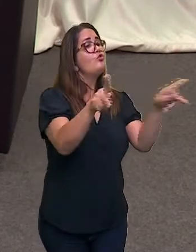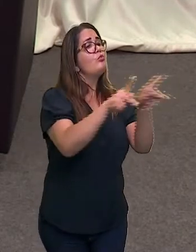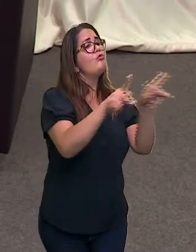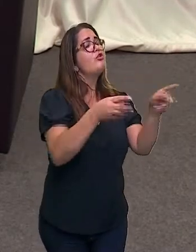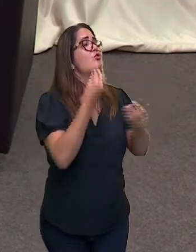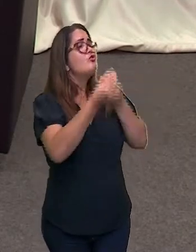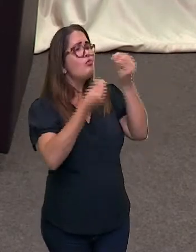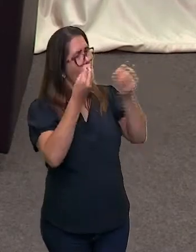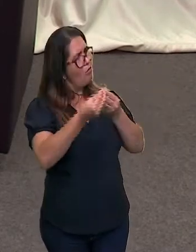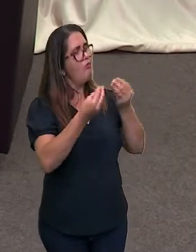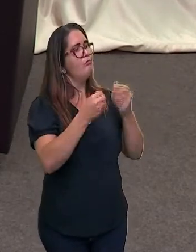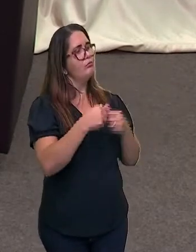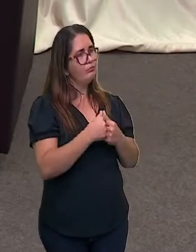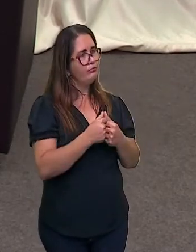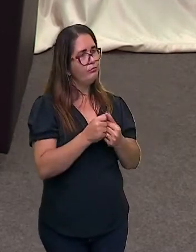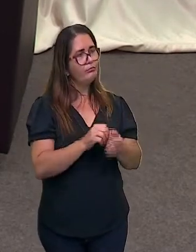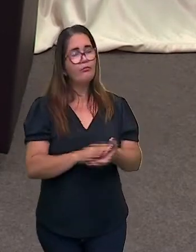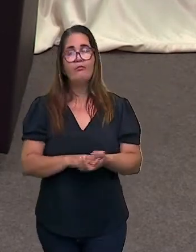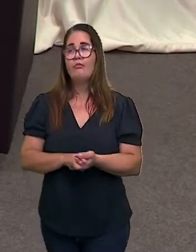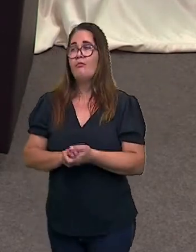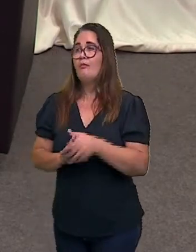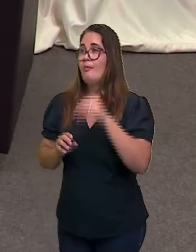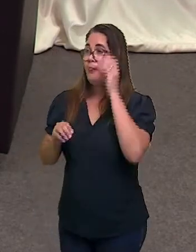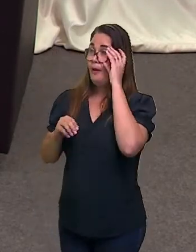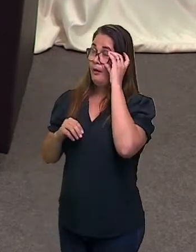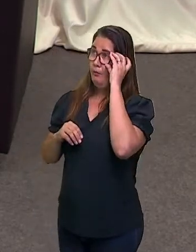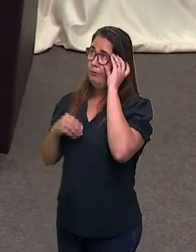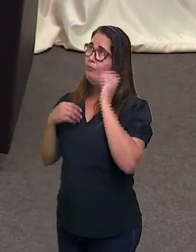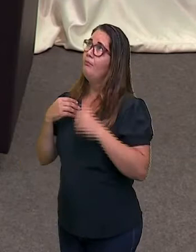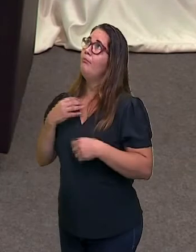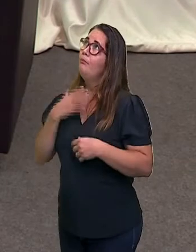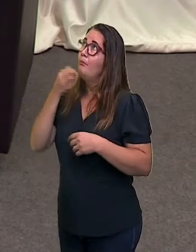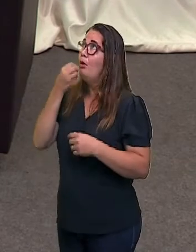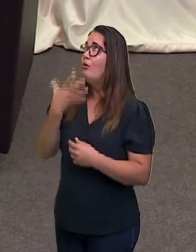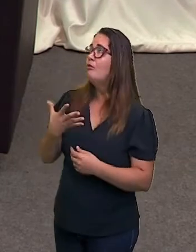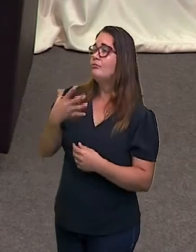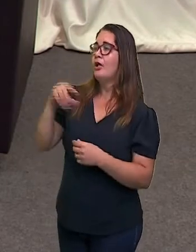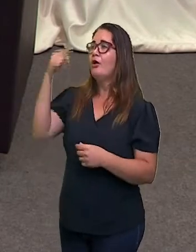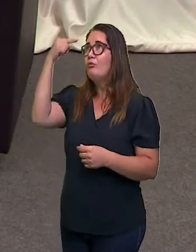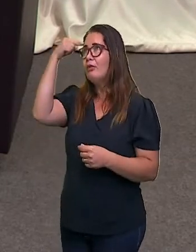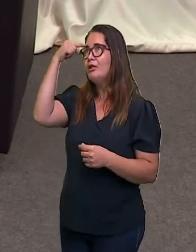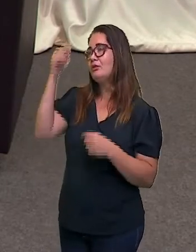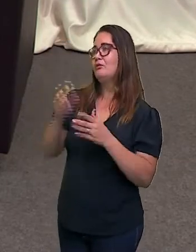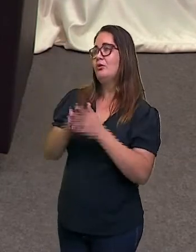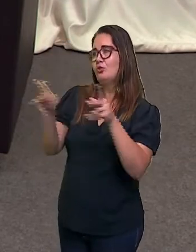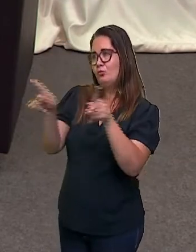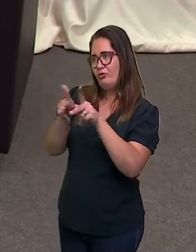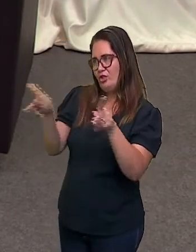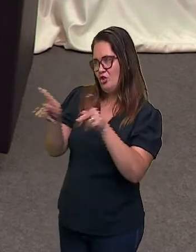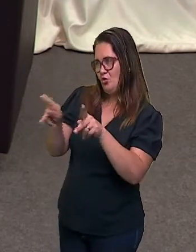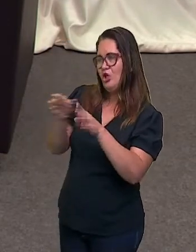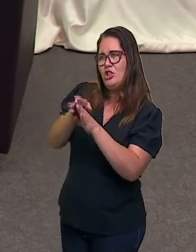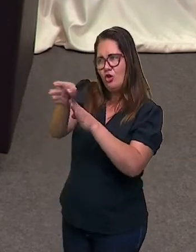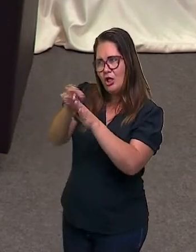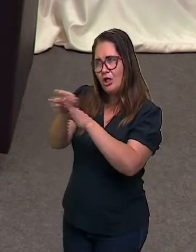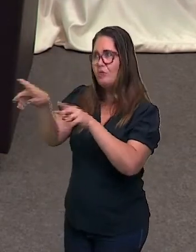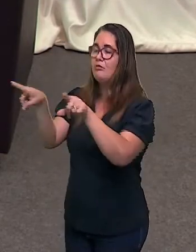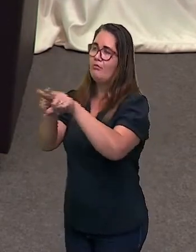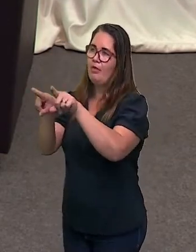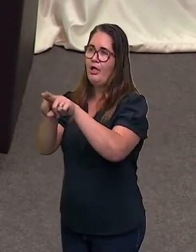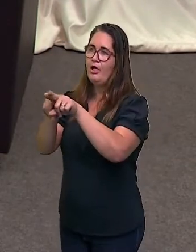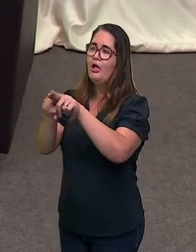mesmas dificuldades? Eu vejo que os professores, eles devem exercitar